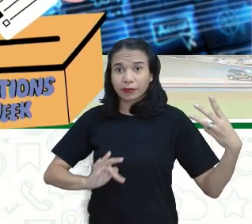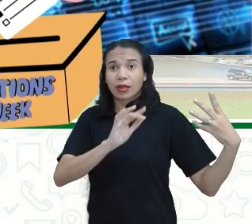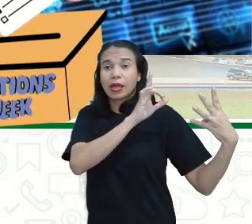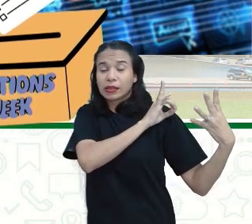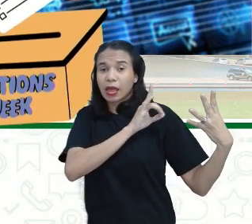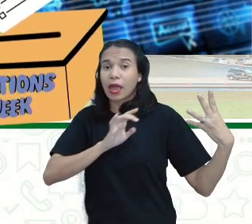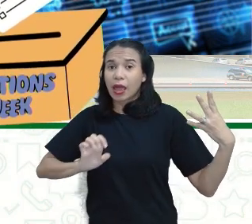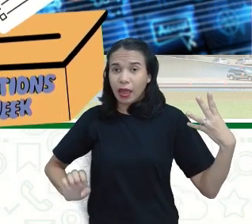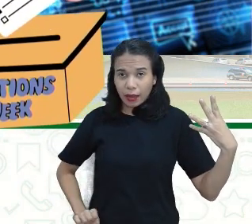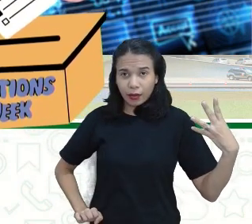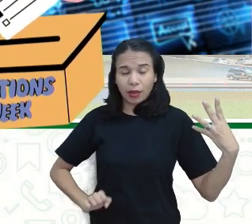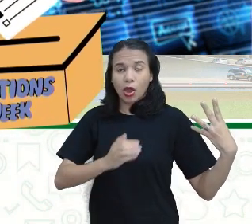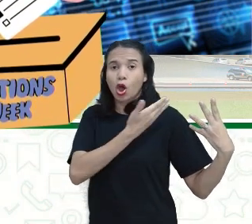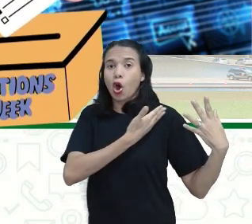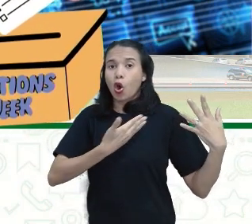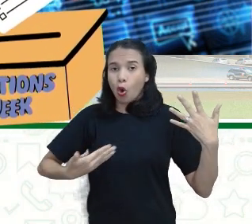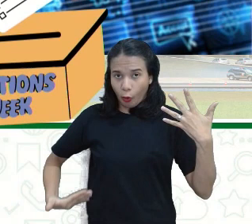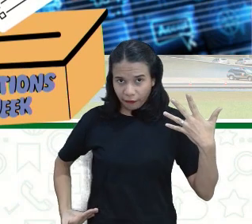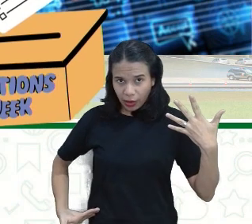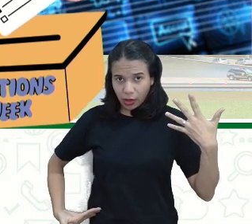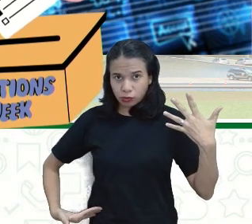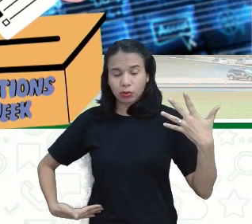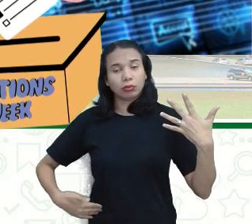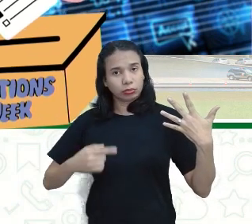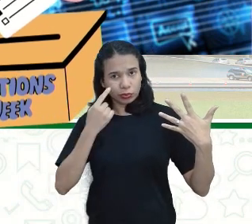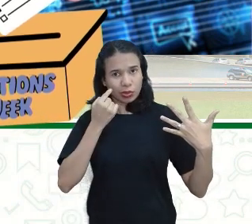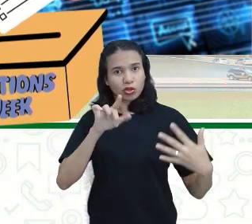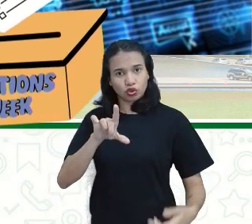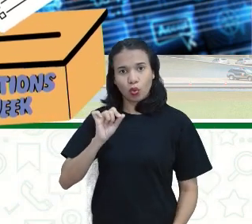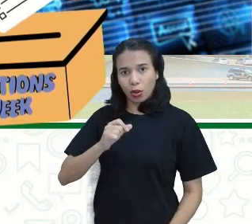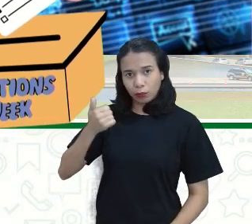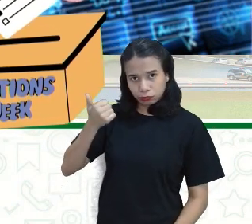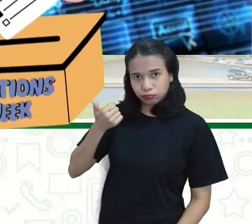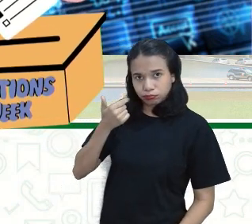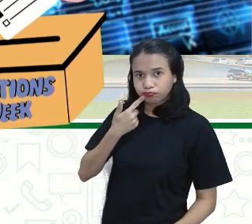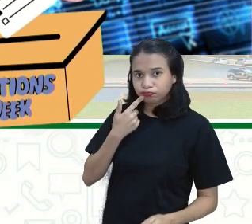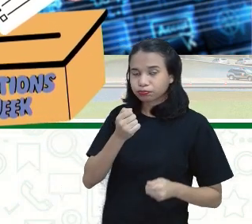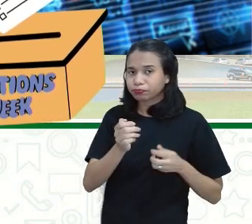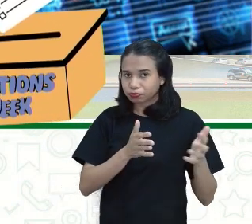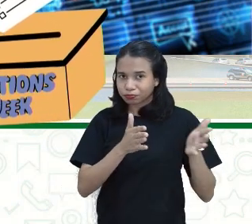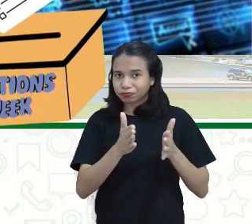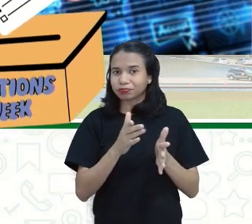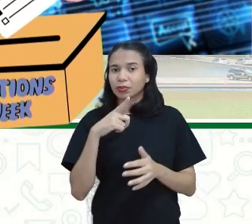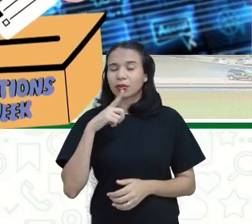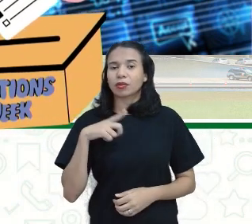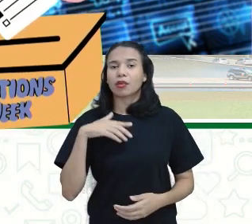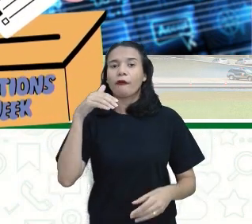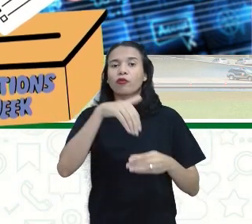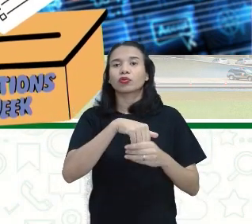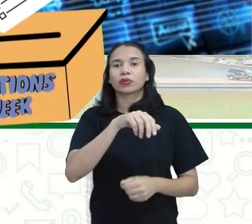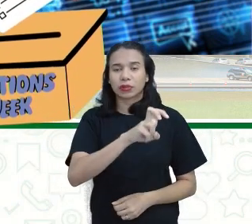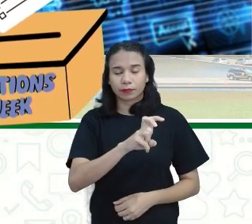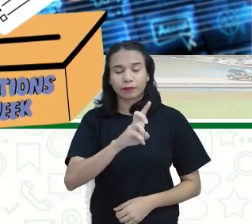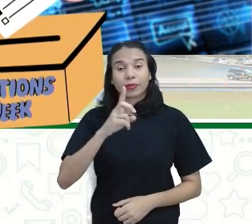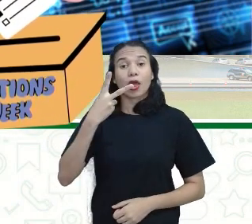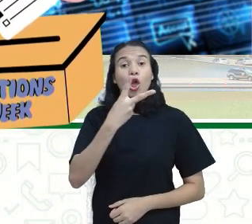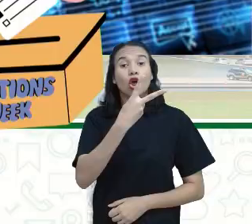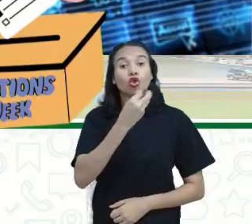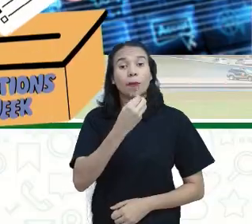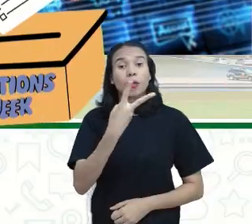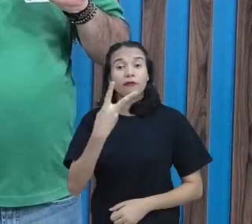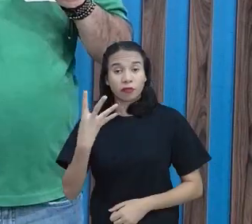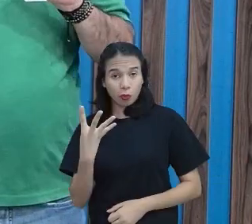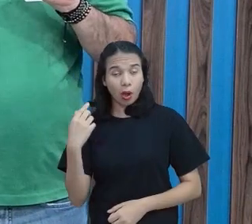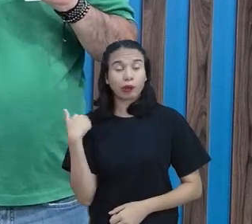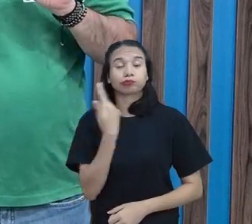deputados estaduais, governadores. Foi o que a gente escolheu aí no primeiro turno. Votamos nesses cinco candidatos. Em 2024,